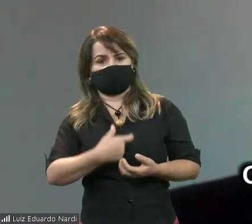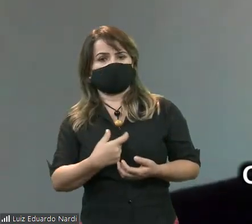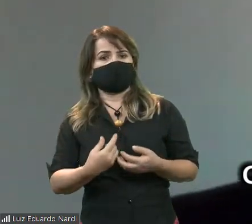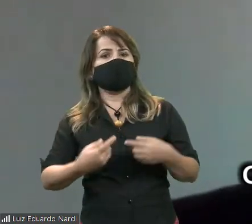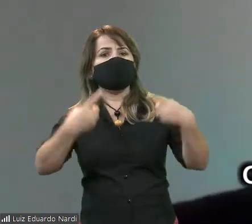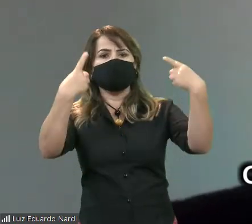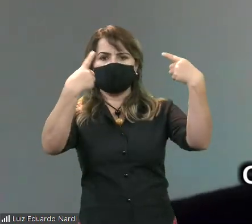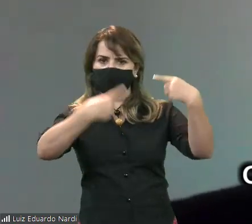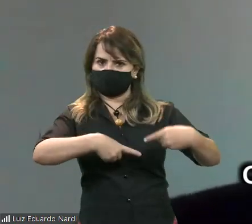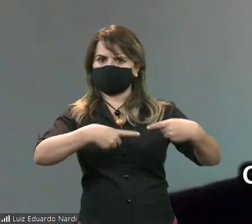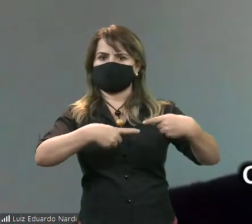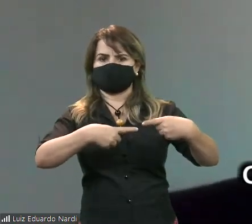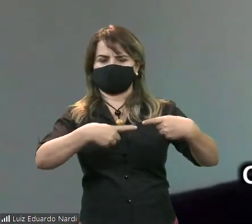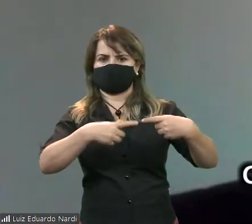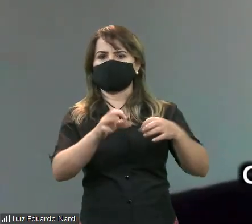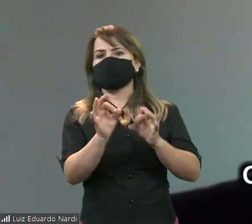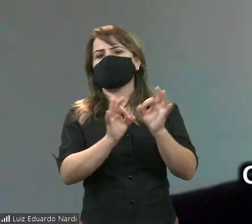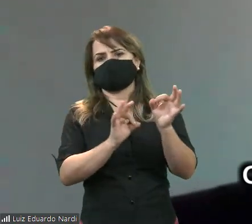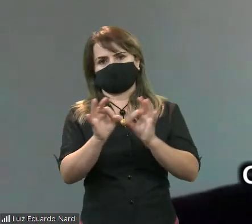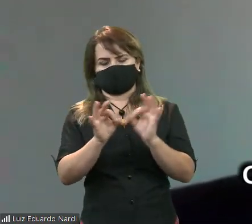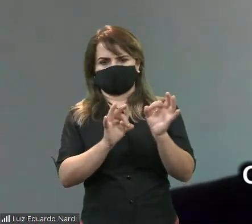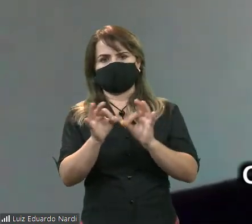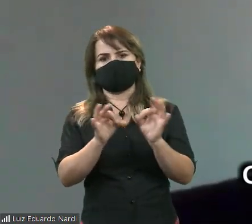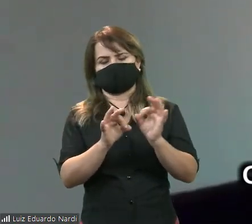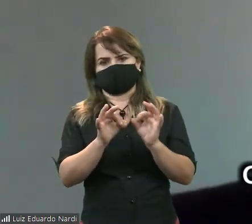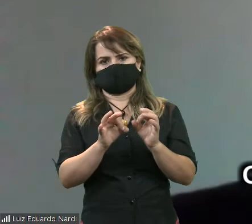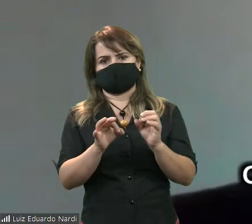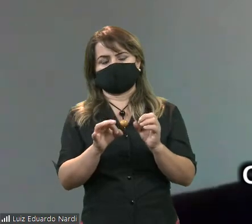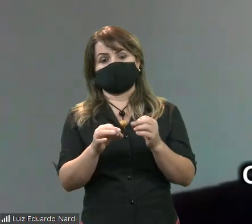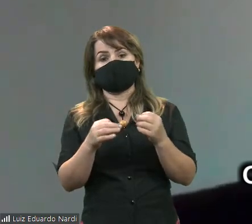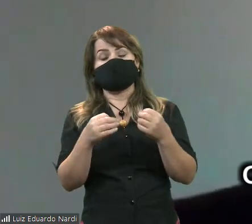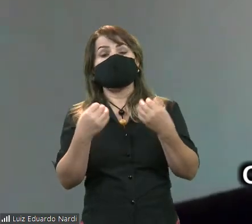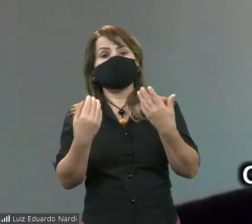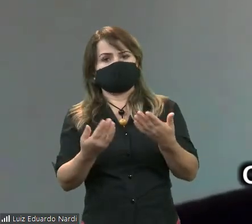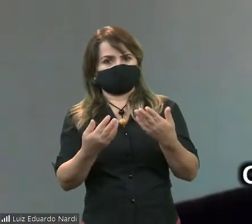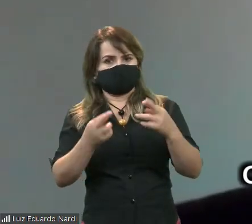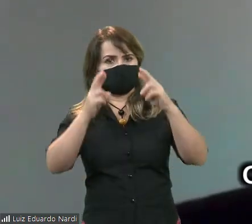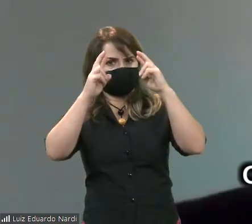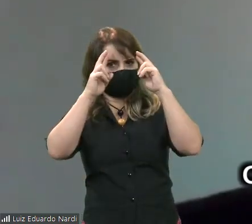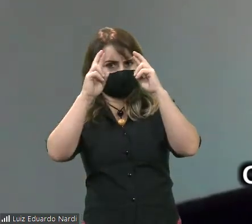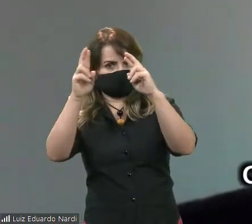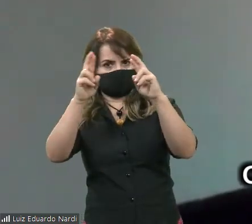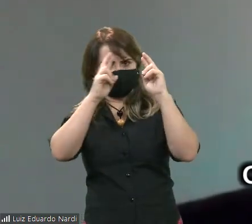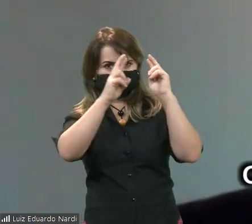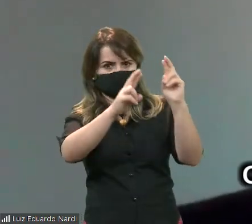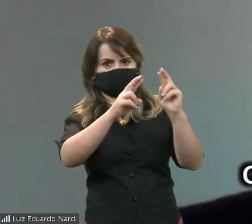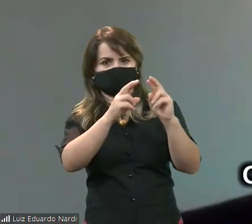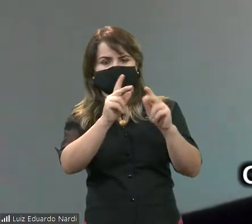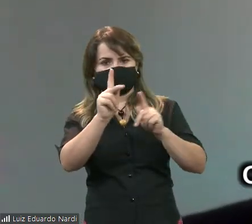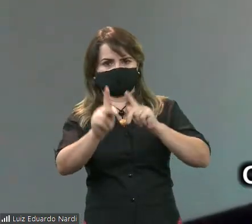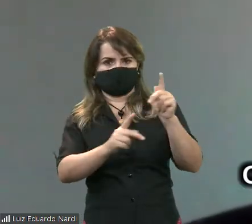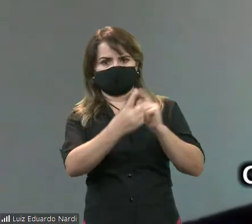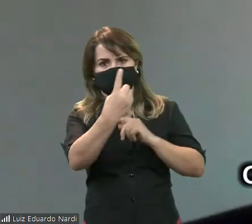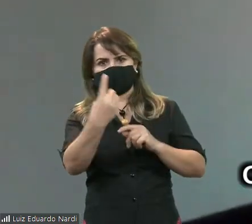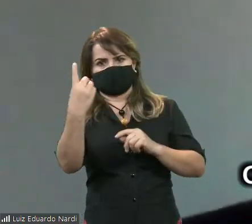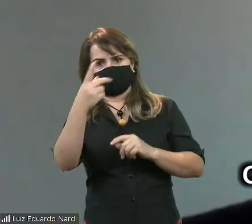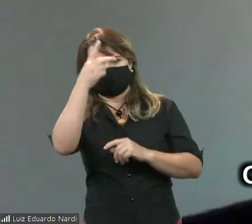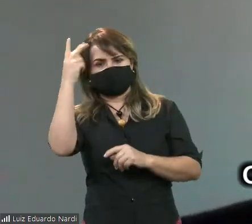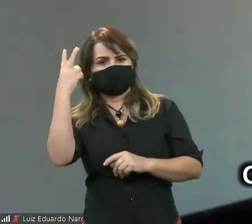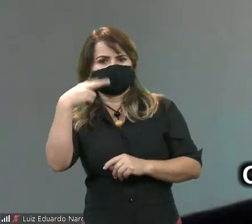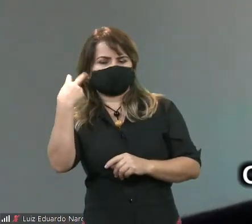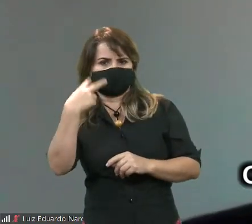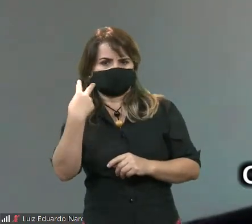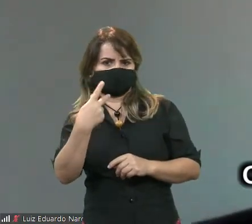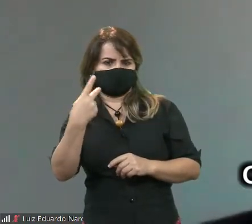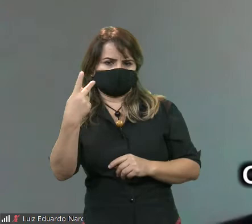projeto, ainda que respeitando, como sempre o fiz, o voto de qualquer um dos vereadores. Muito obrigado,